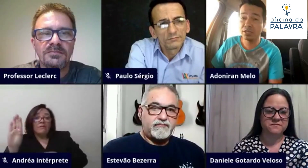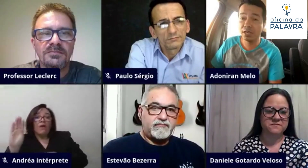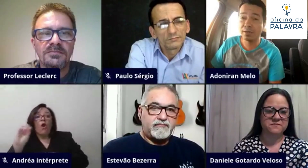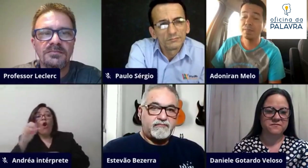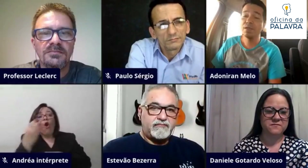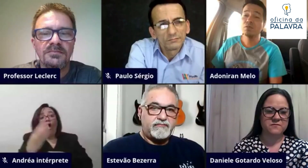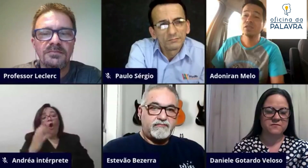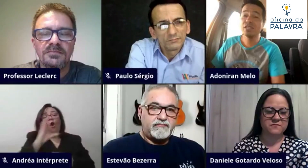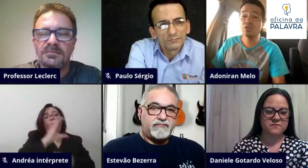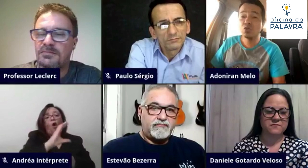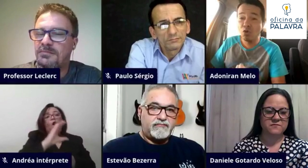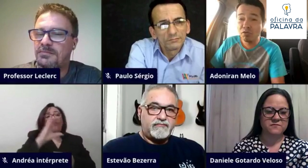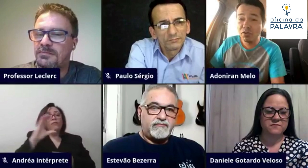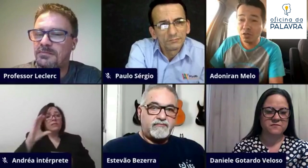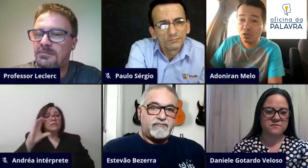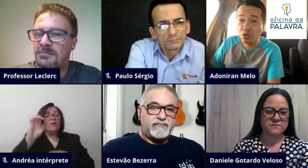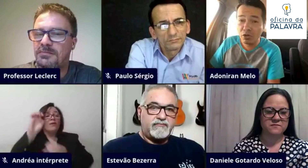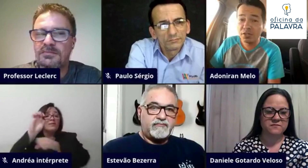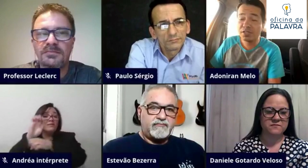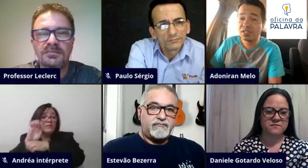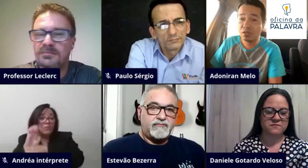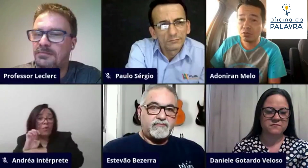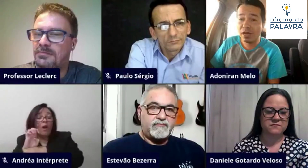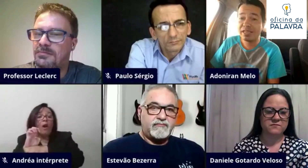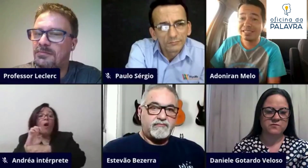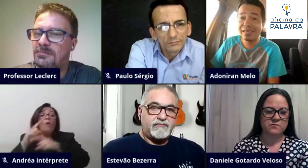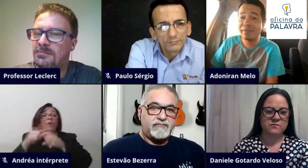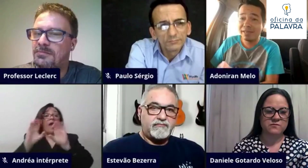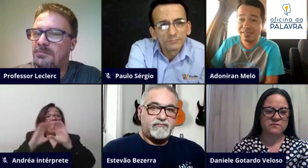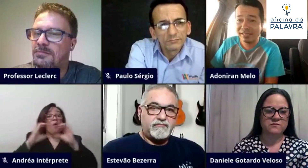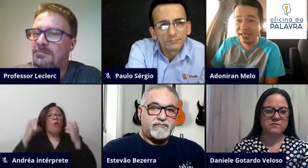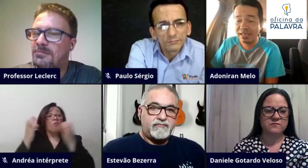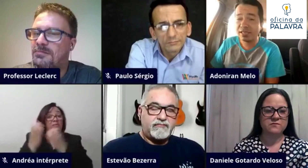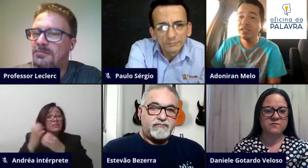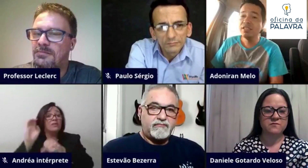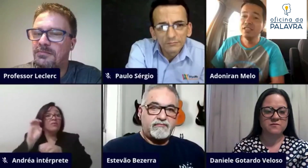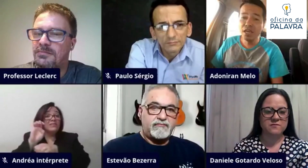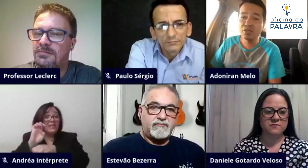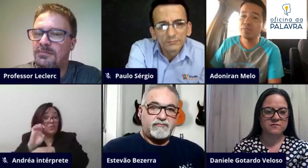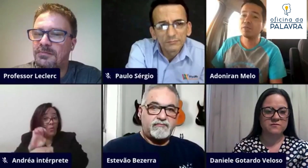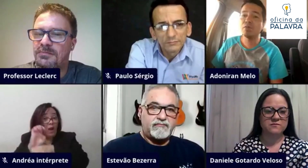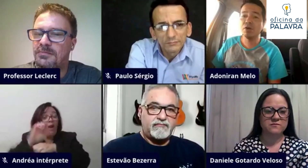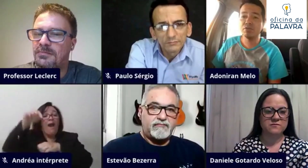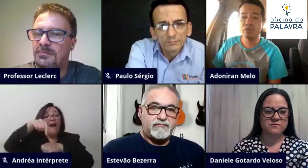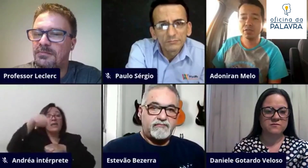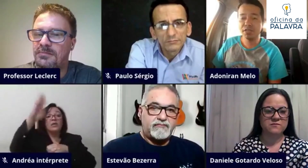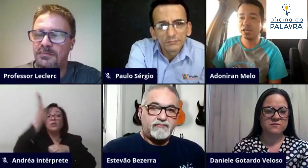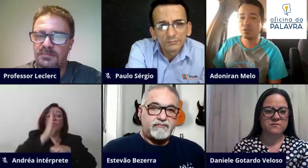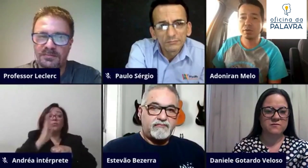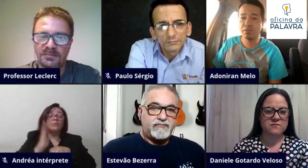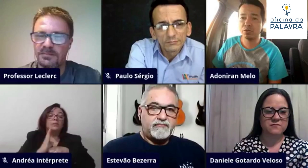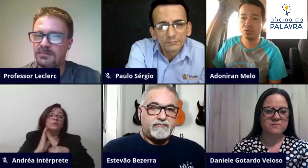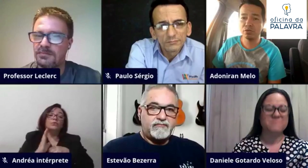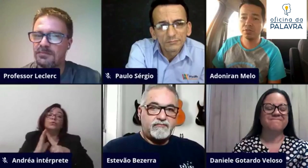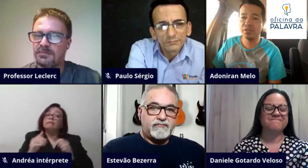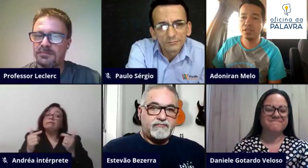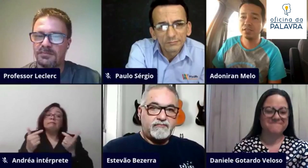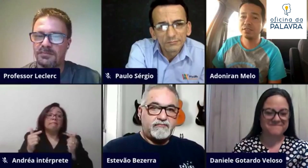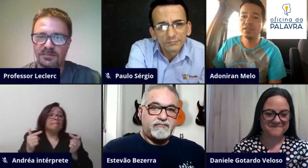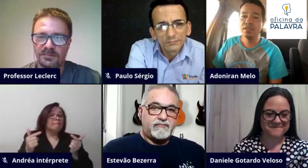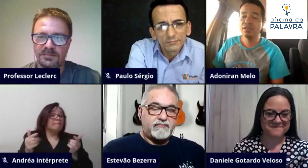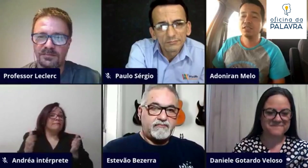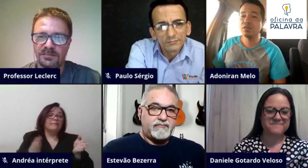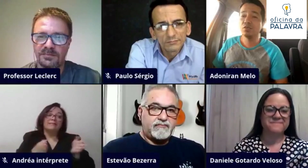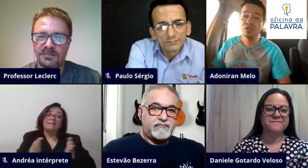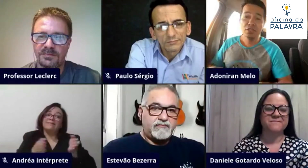estaduais. Por quê? Porque nas convenções estaduais e brasileira não se promove o acesso para a pessoa com